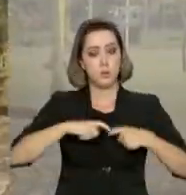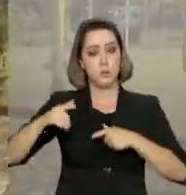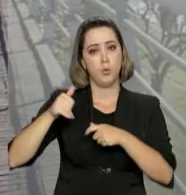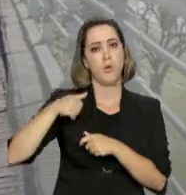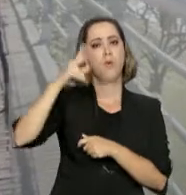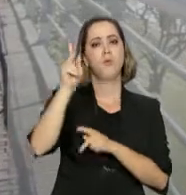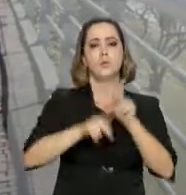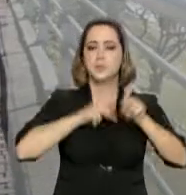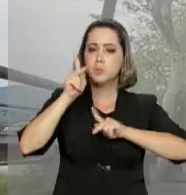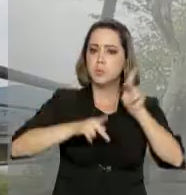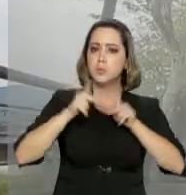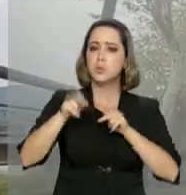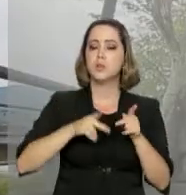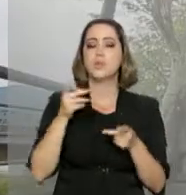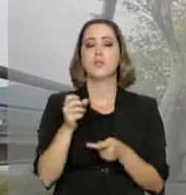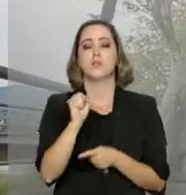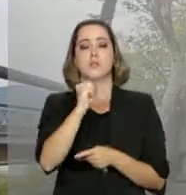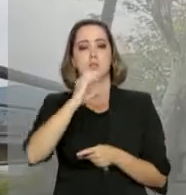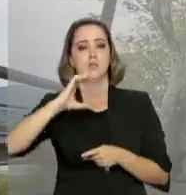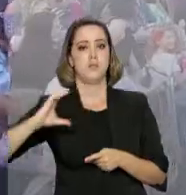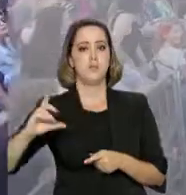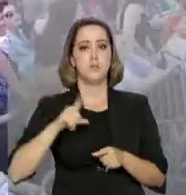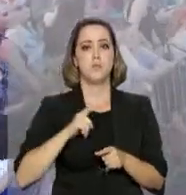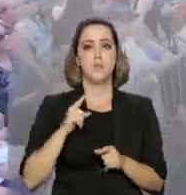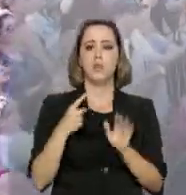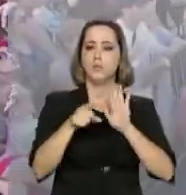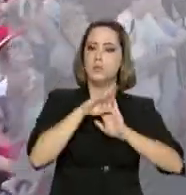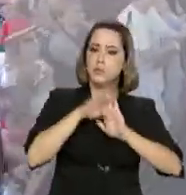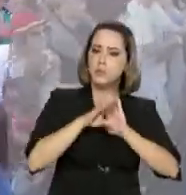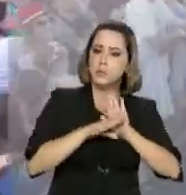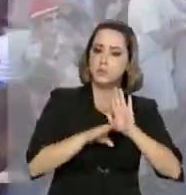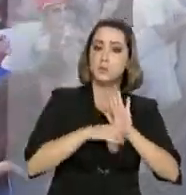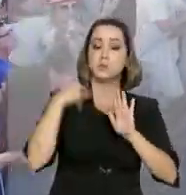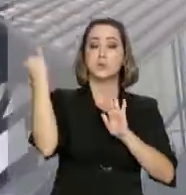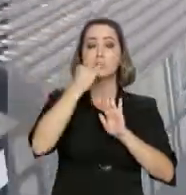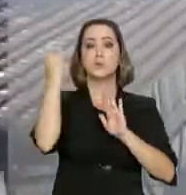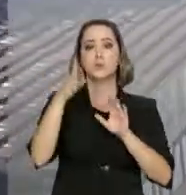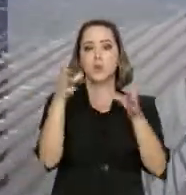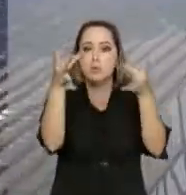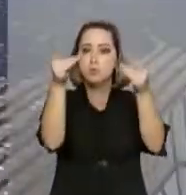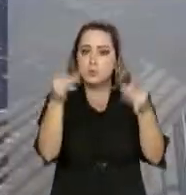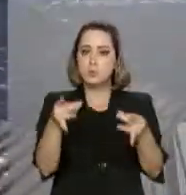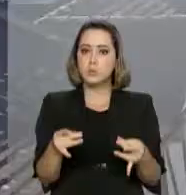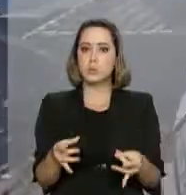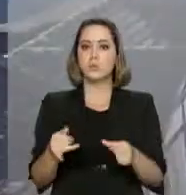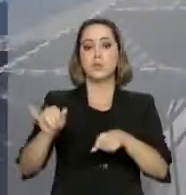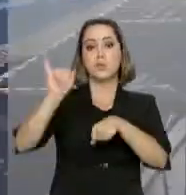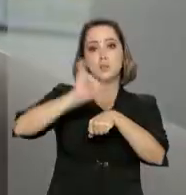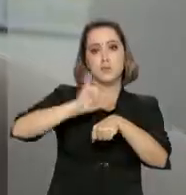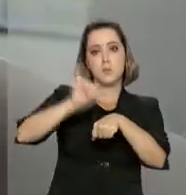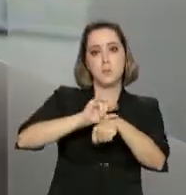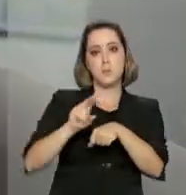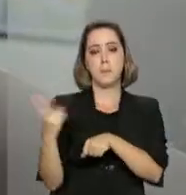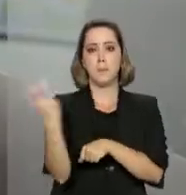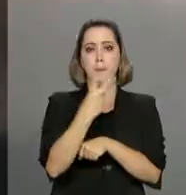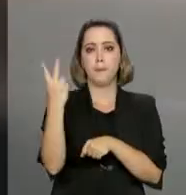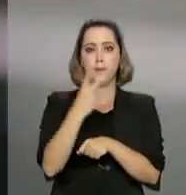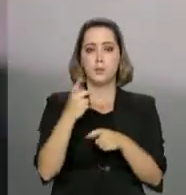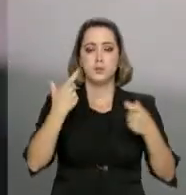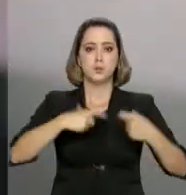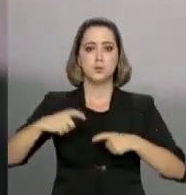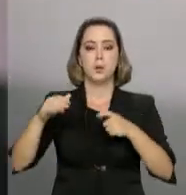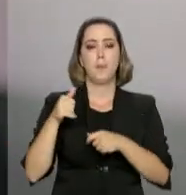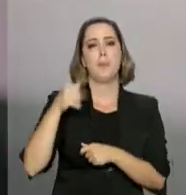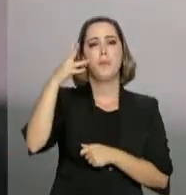de Santa Catarina e tem uma agenda cultural importante, com destaque para a Oktoberfest, a segunda maior festa